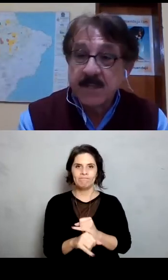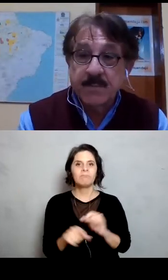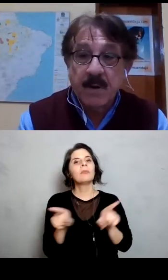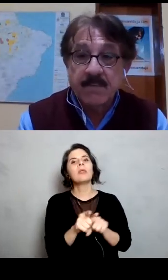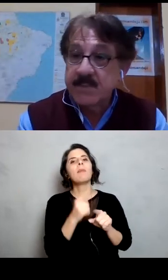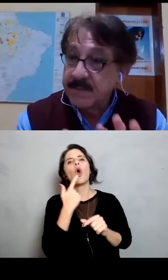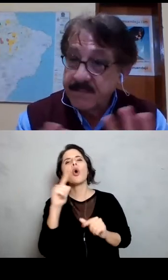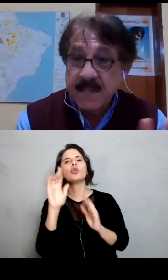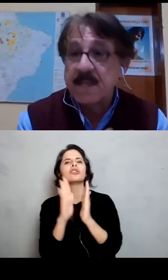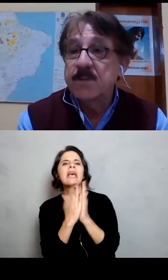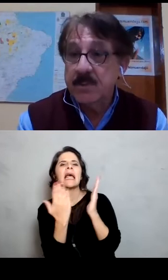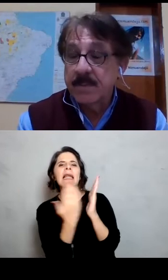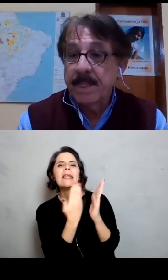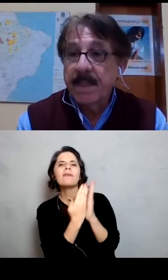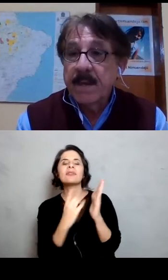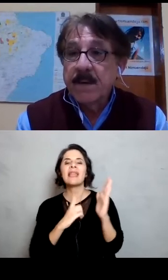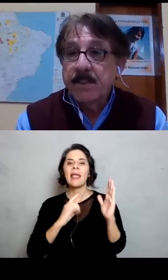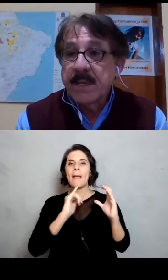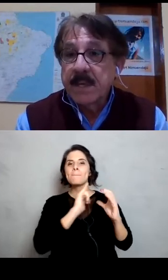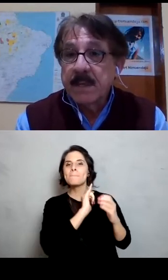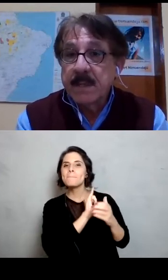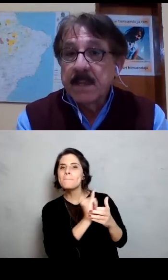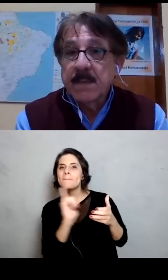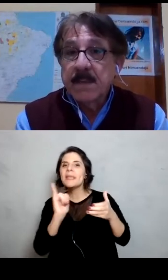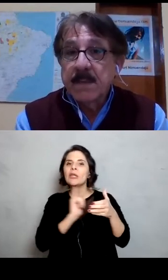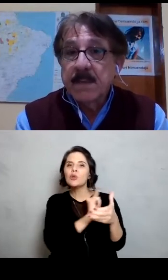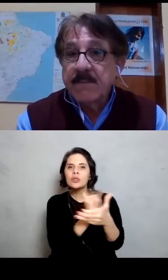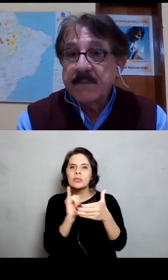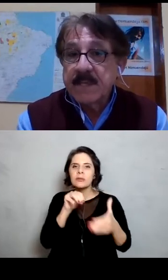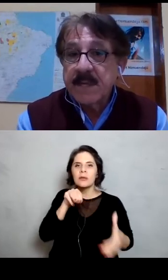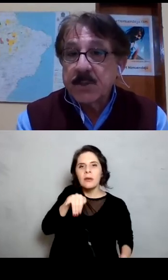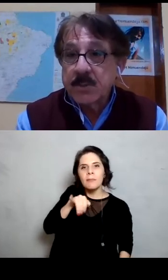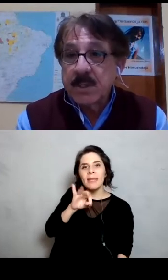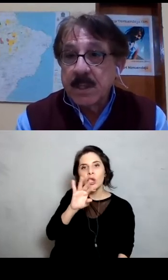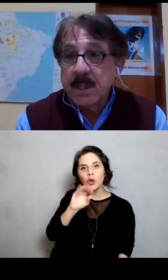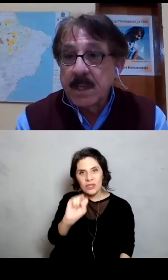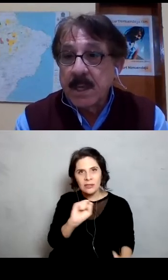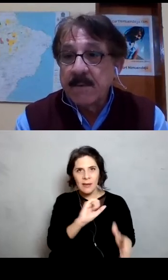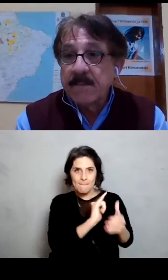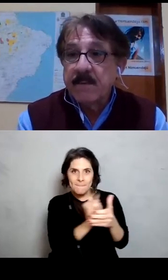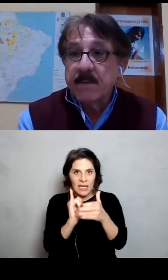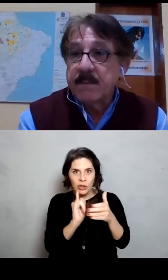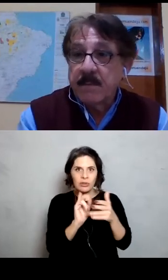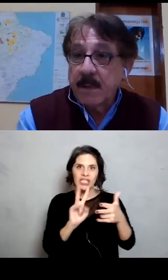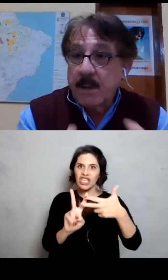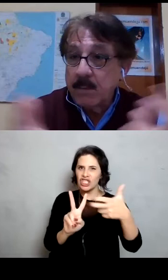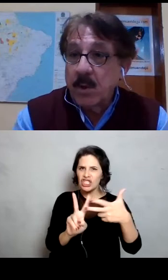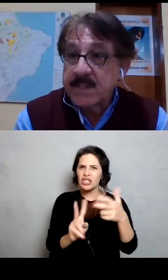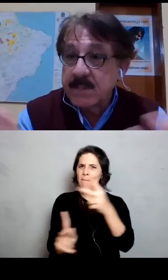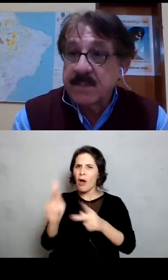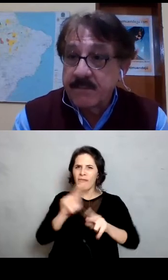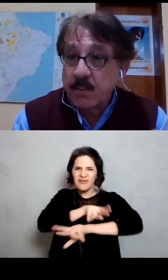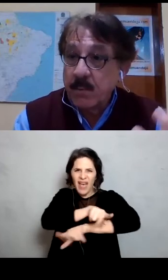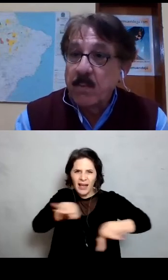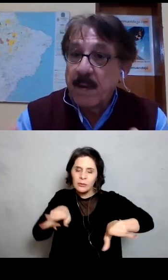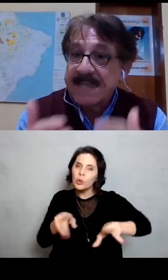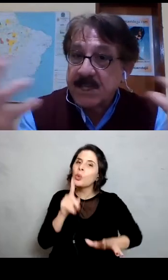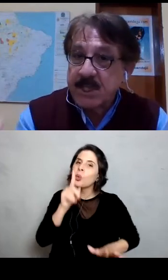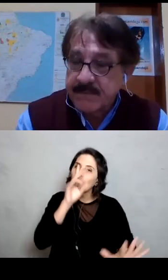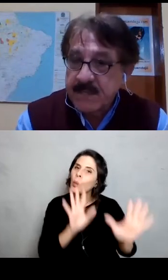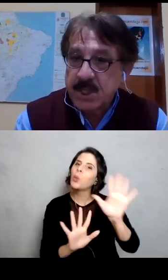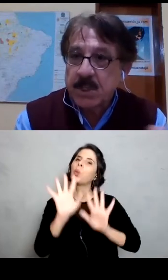a questão indígena na escola. Evitem os vídeos do Eduardo Bueno. Posso explicar depois com detalhe. Mas o principal detalhe ele